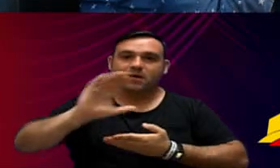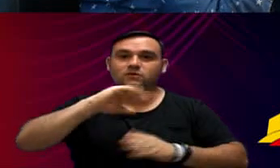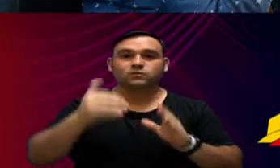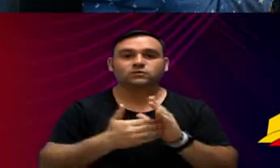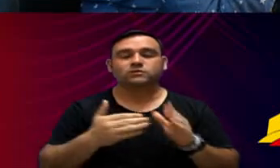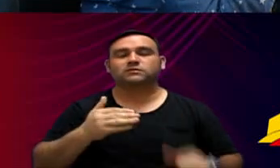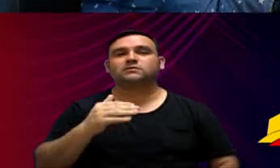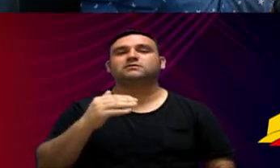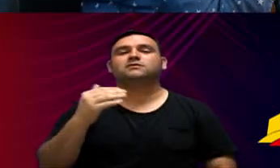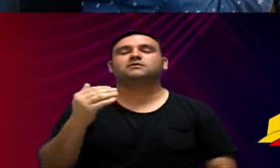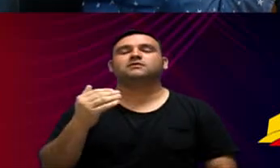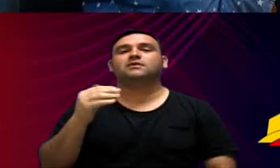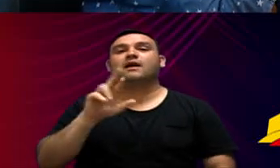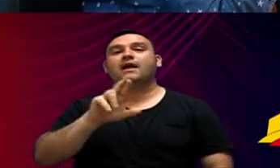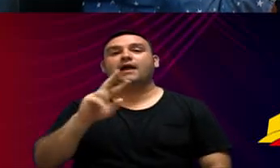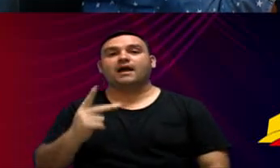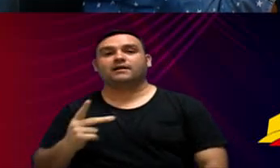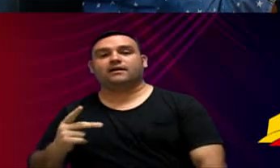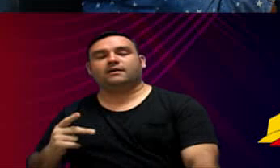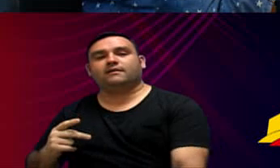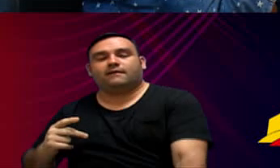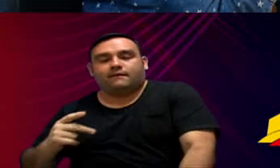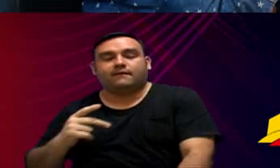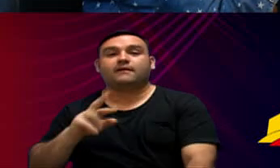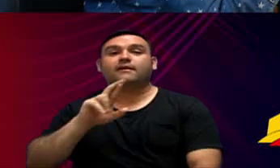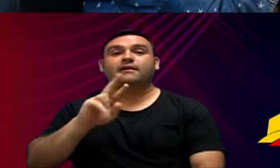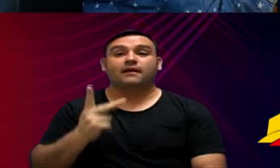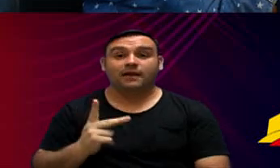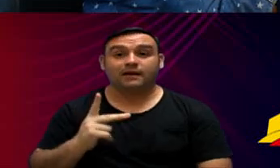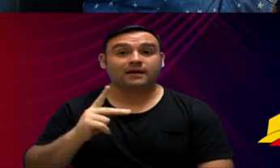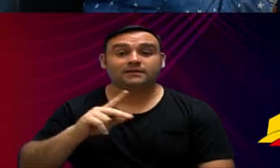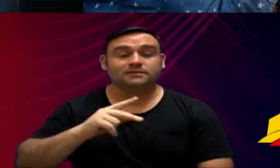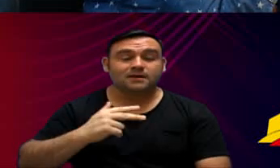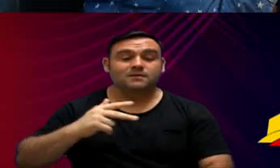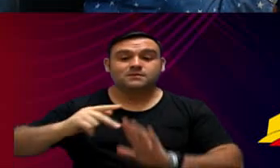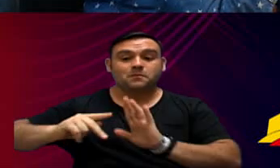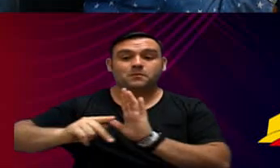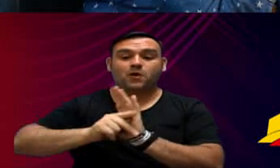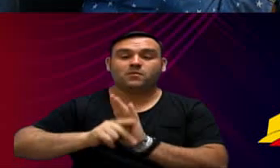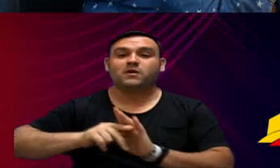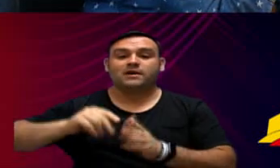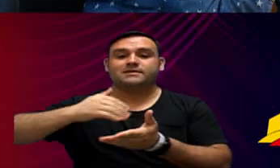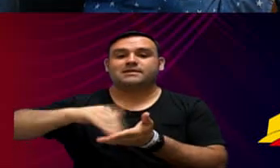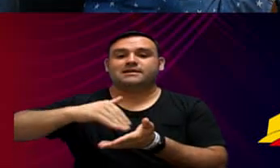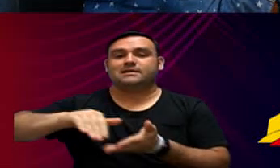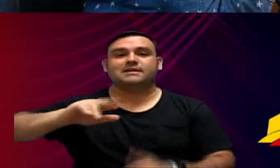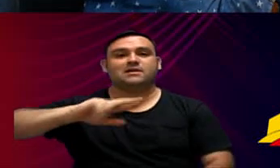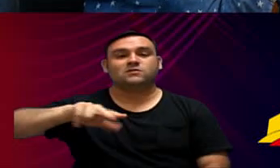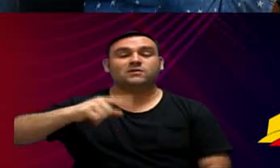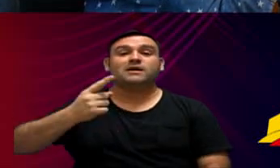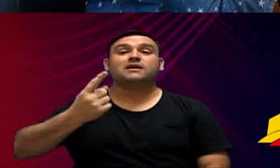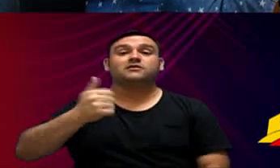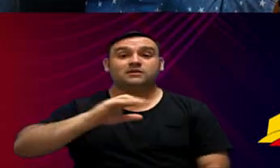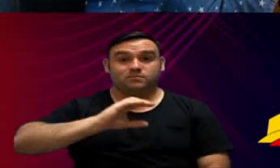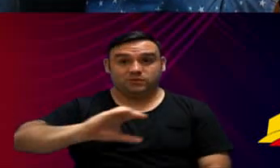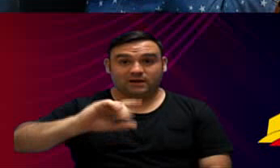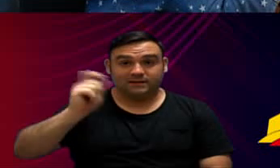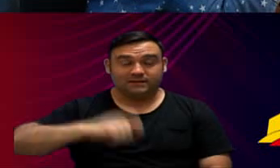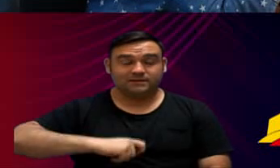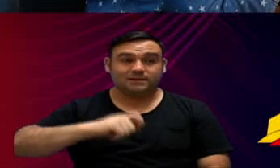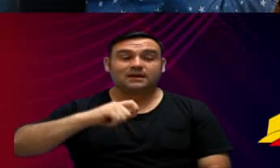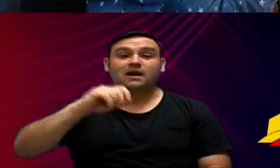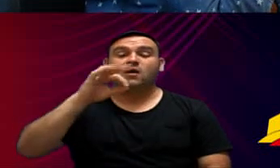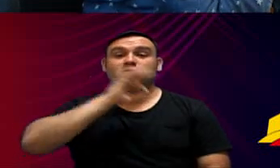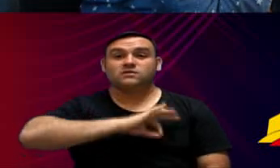instituições. Sim, o repasse permite pagar o piso salarial nacional? Ele diretamente não pertence à secretaria. O repasse ele não pertence ao poder